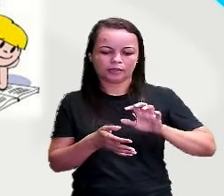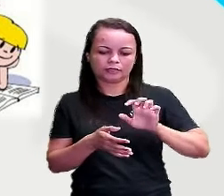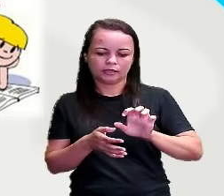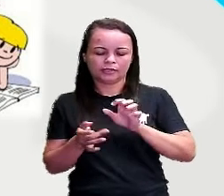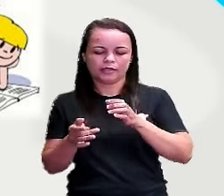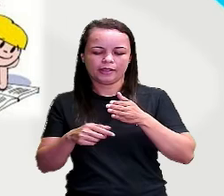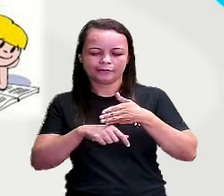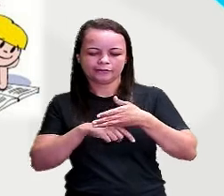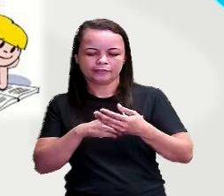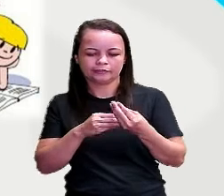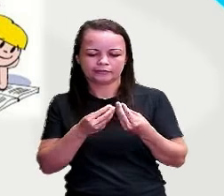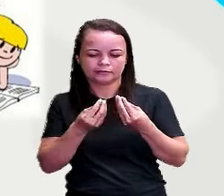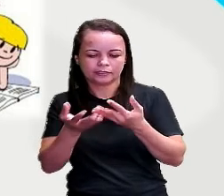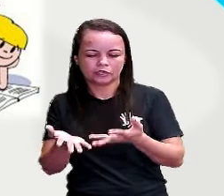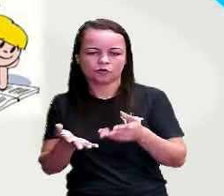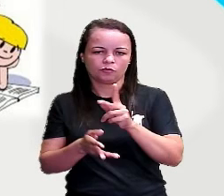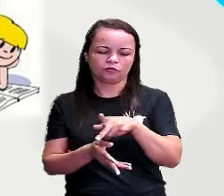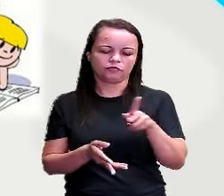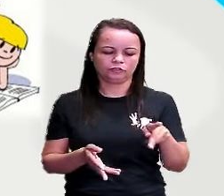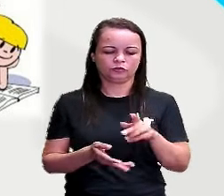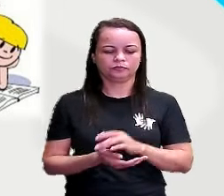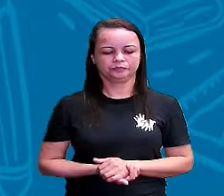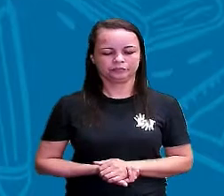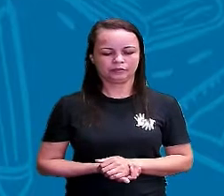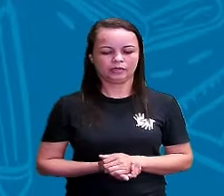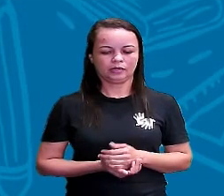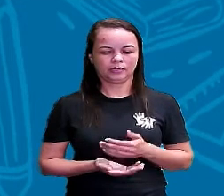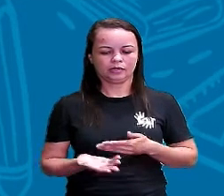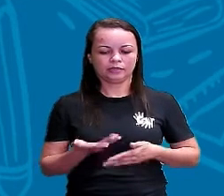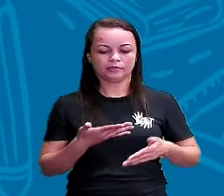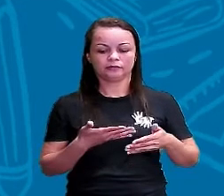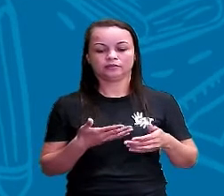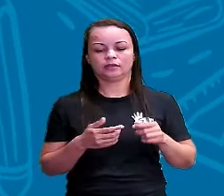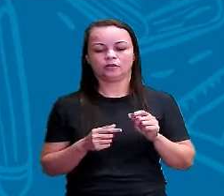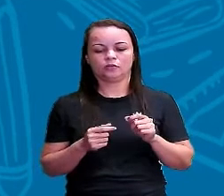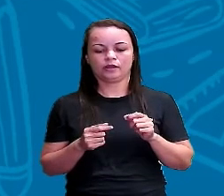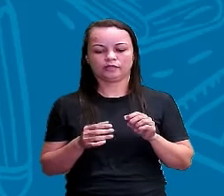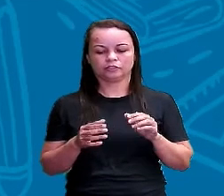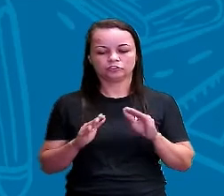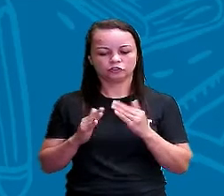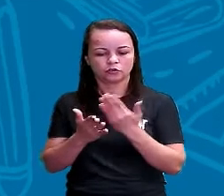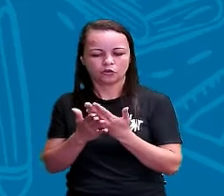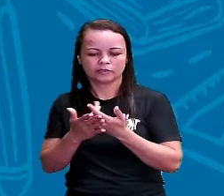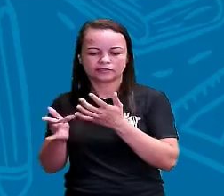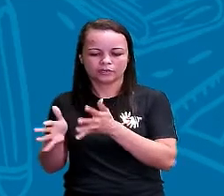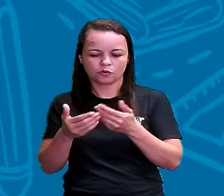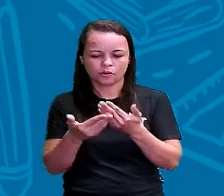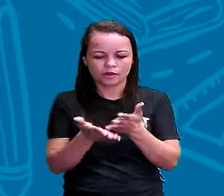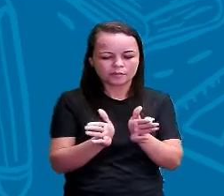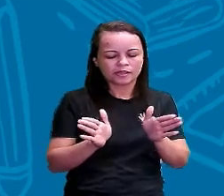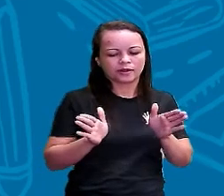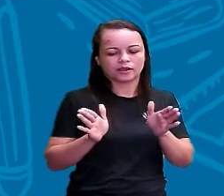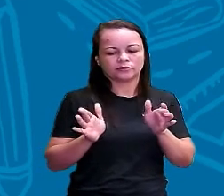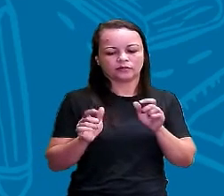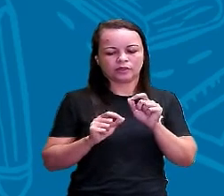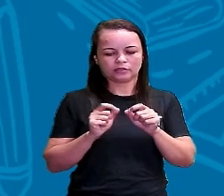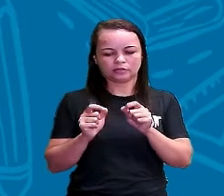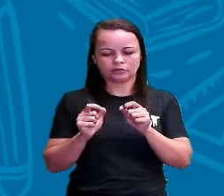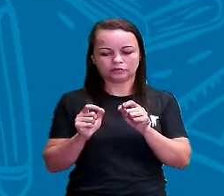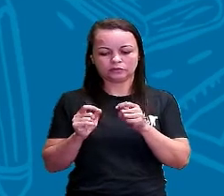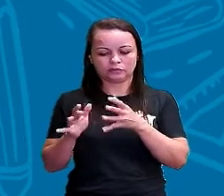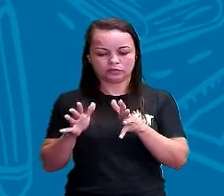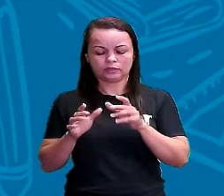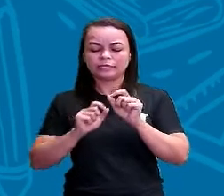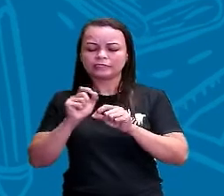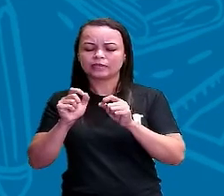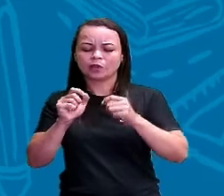doente. Então agora a gente vai relacionar aí com as letras, tá bom? Então, ó, a primeira, a letra A, é uma conclusão. Então, o coronavírus aumentou na